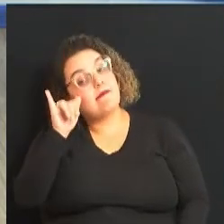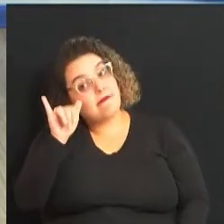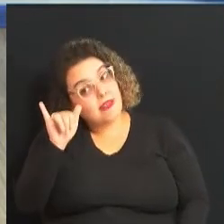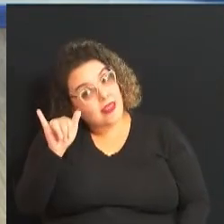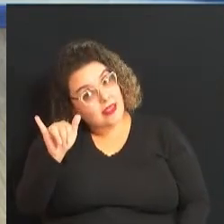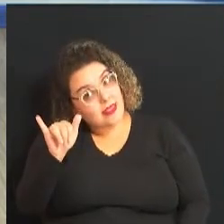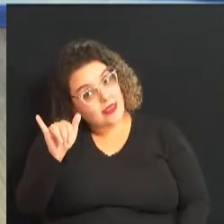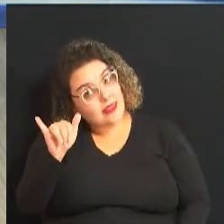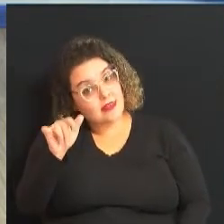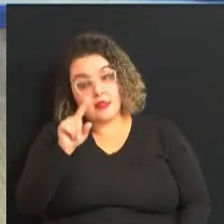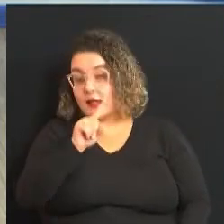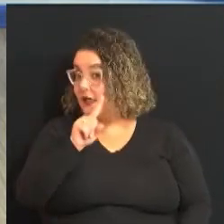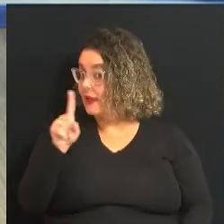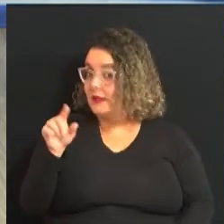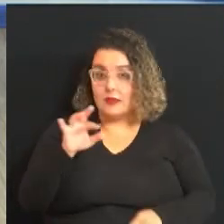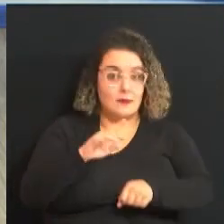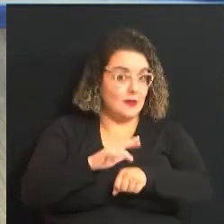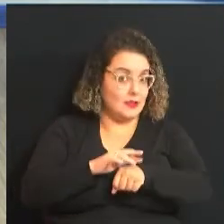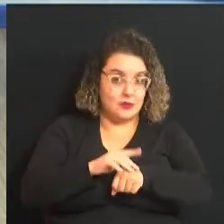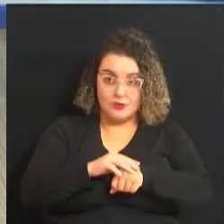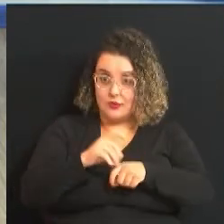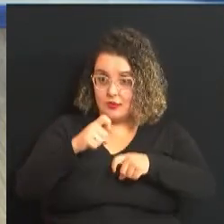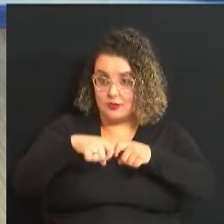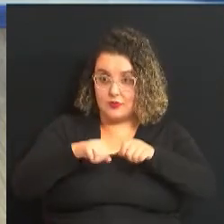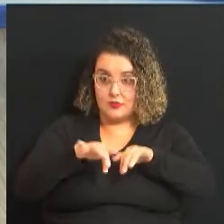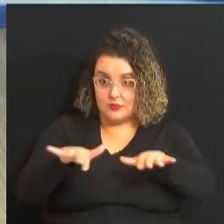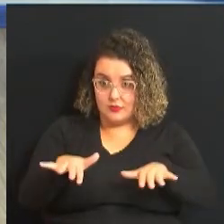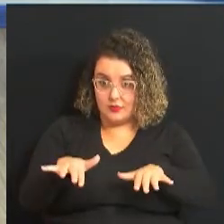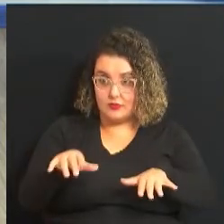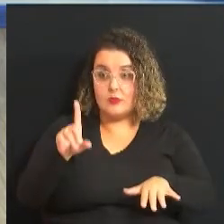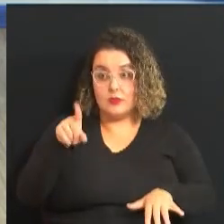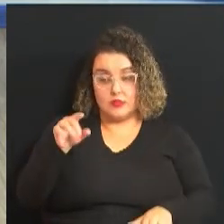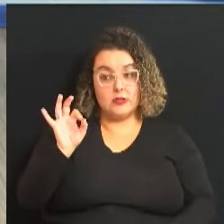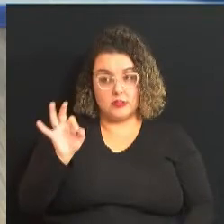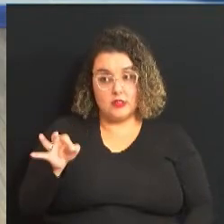as doenças sexualmente transmissíveis, certo?